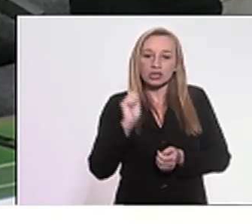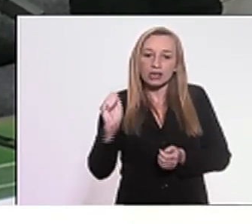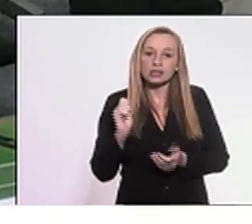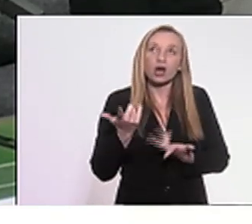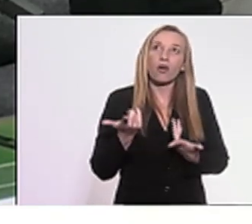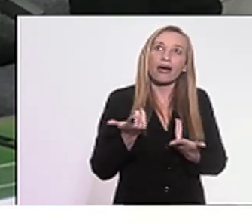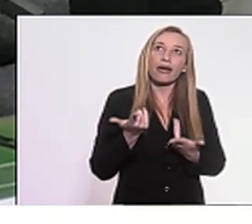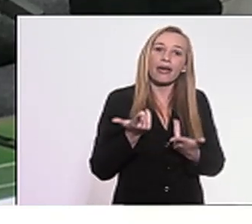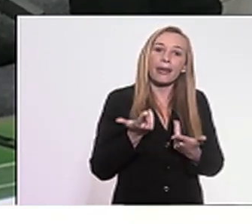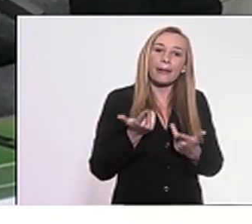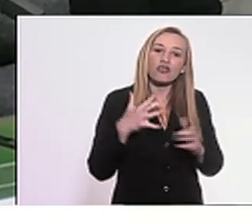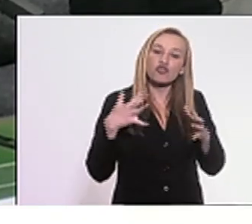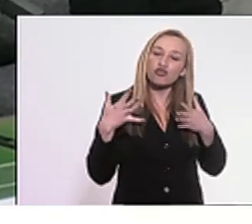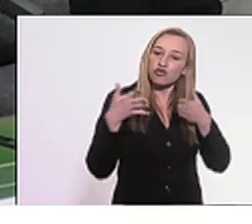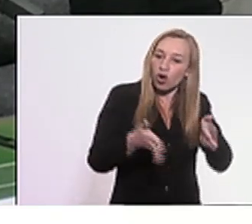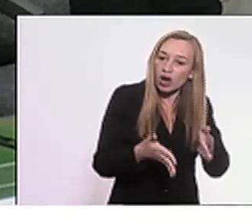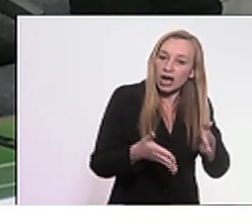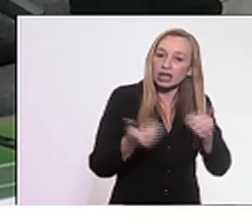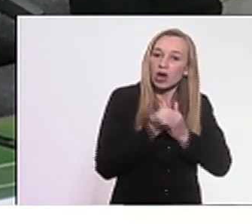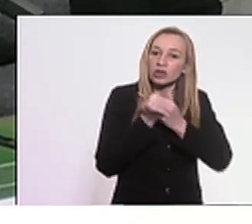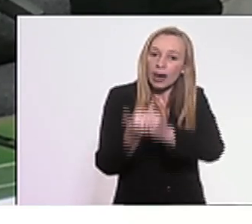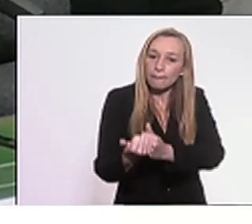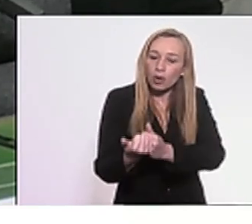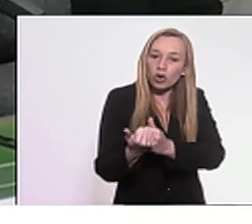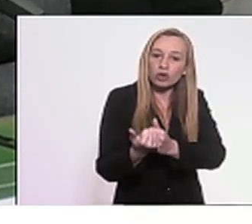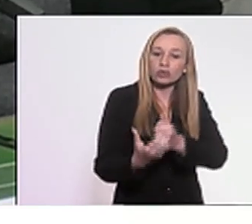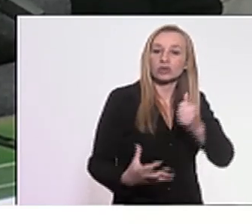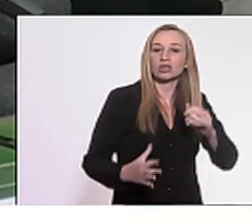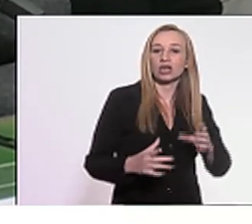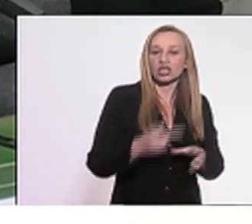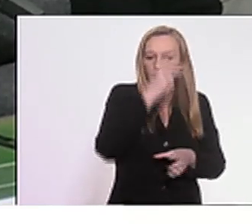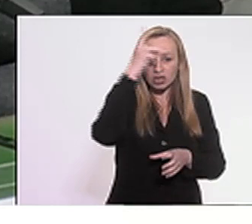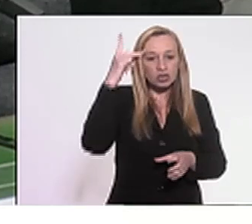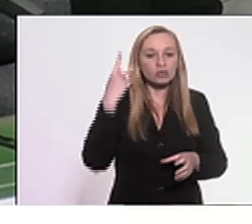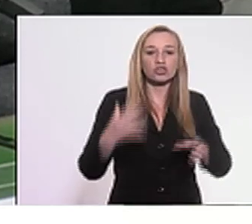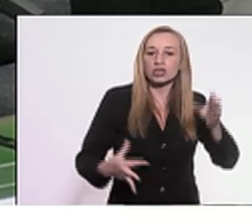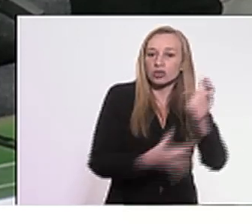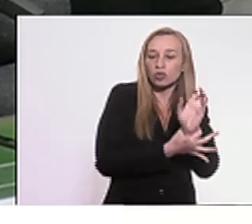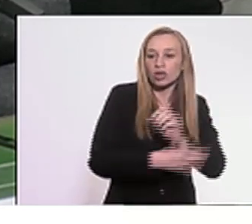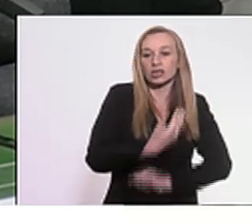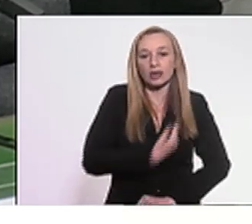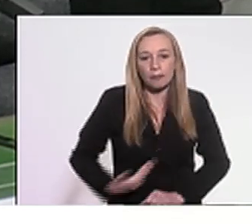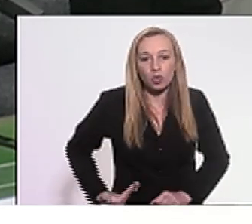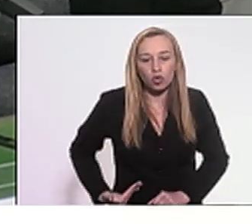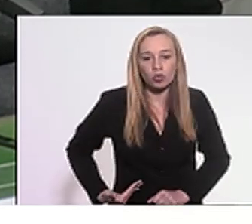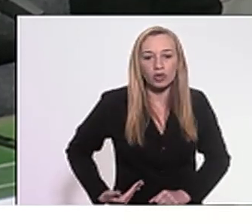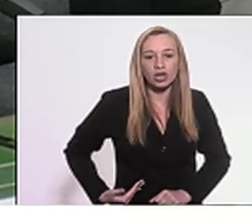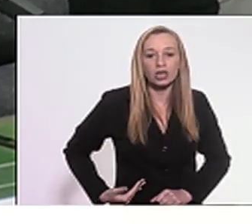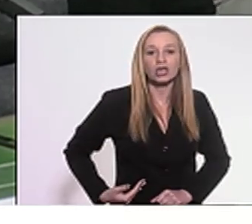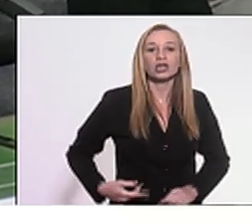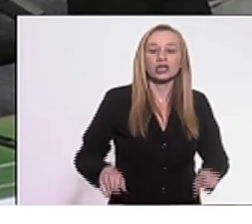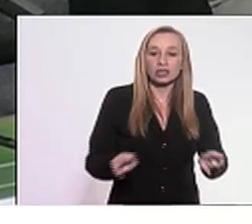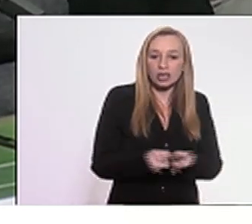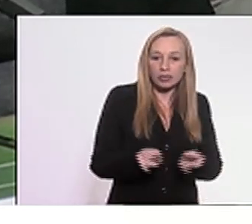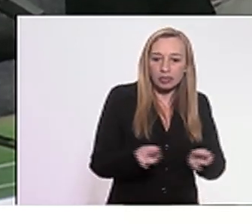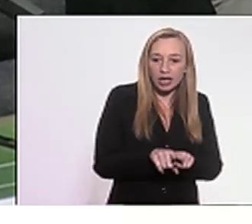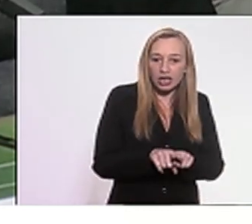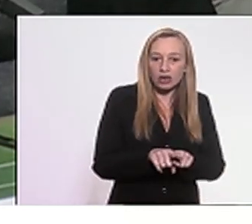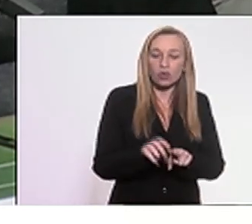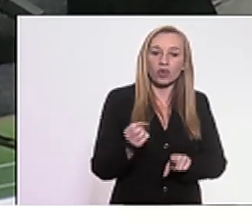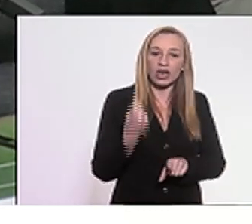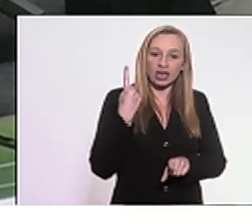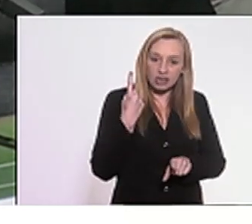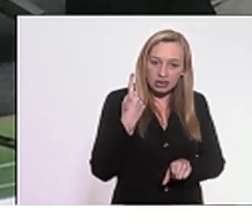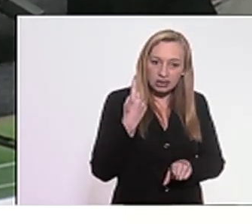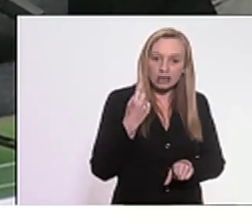destinada a apoio aos agentes de segurança pública, né, e ex-agentes da segurança. Então,